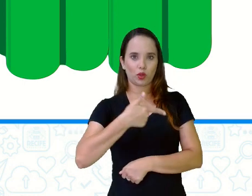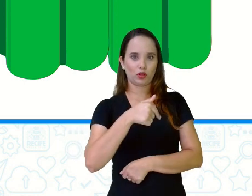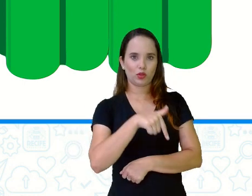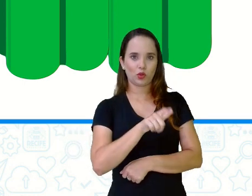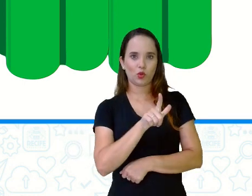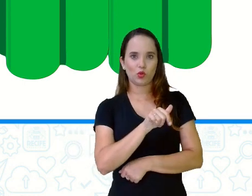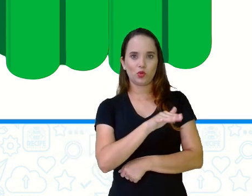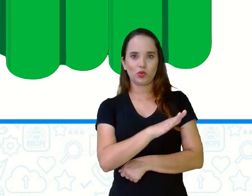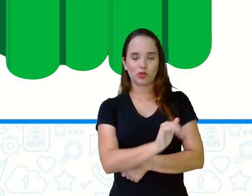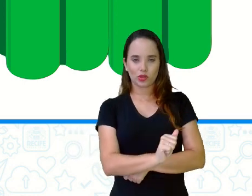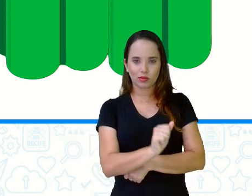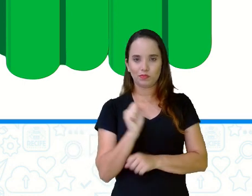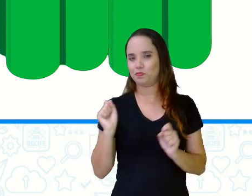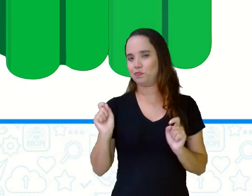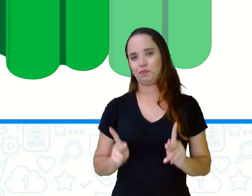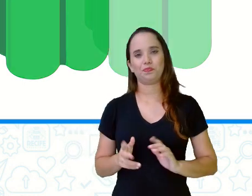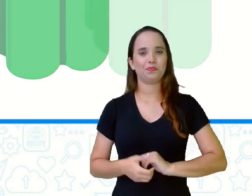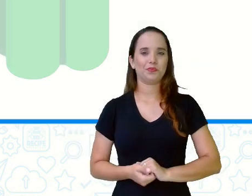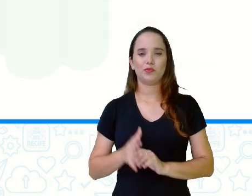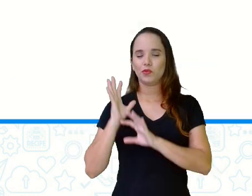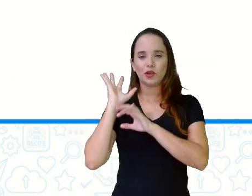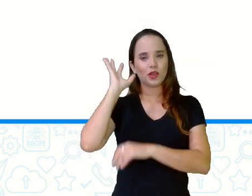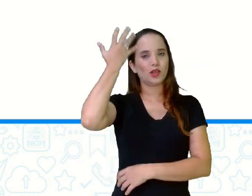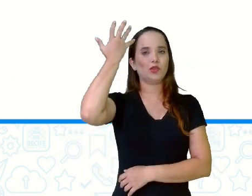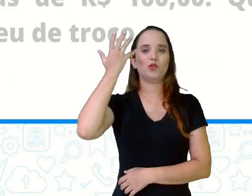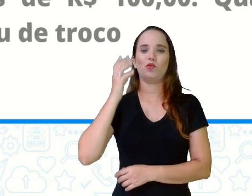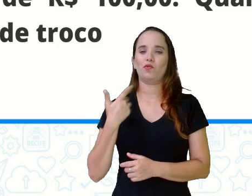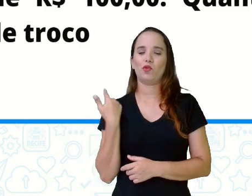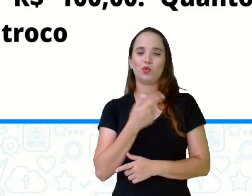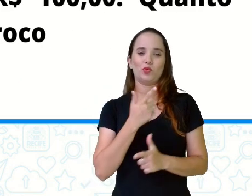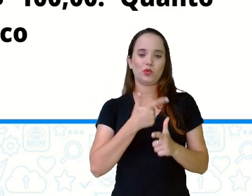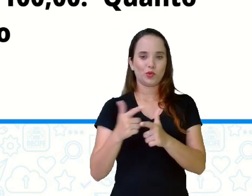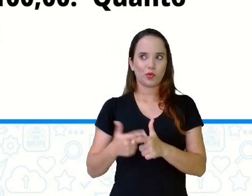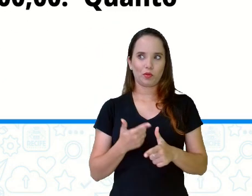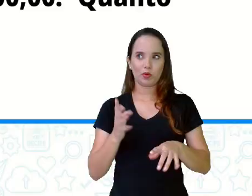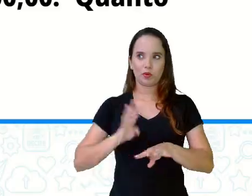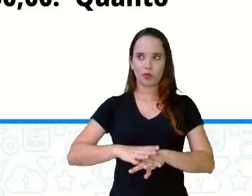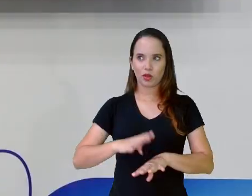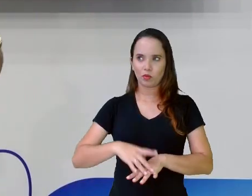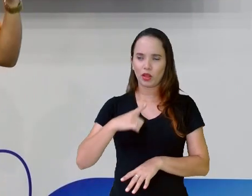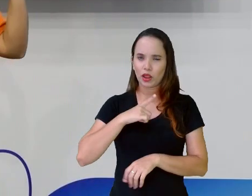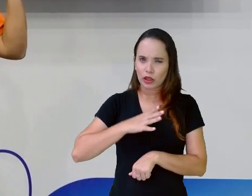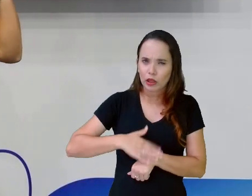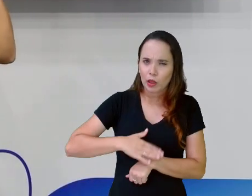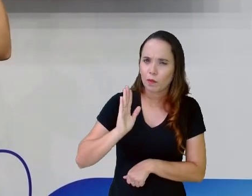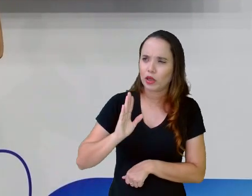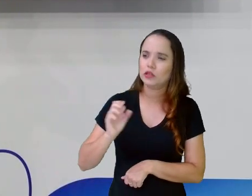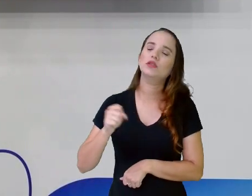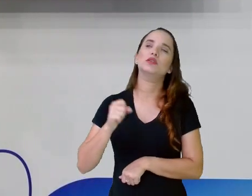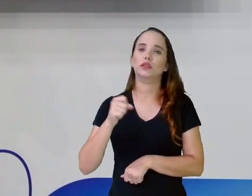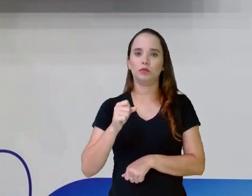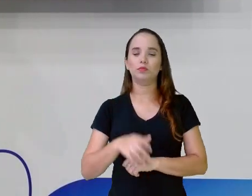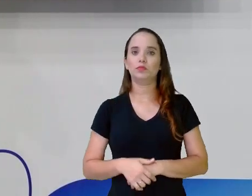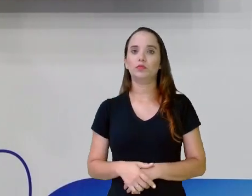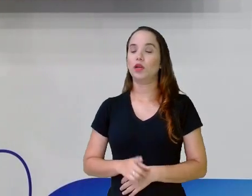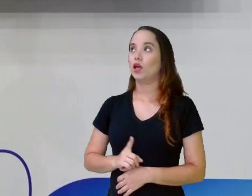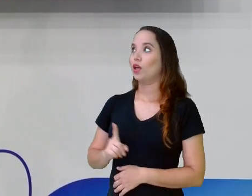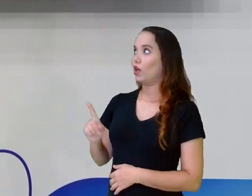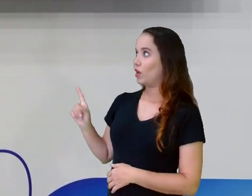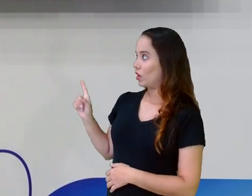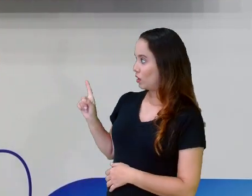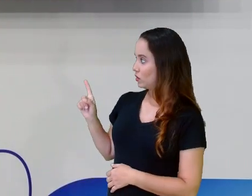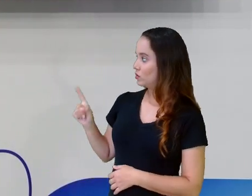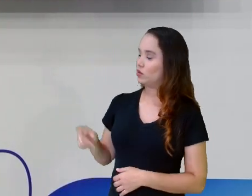Pronto, resolvido o nosso problema. Tem mais? Tem mais. Essa eu vou